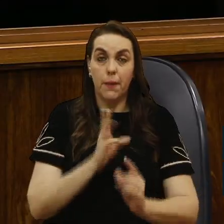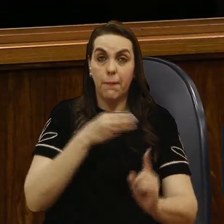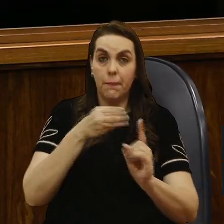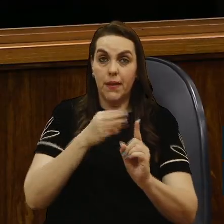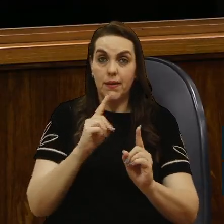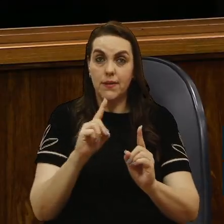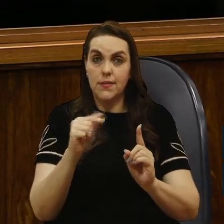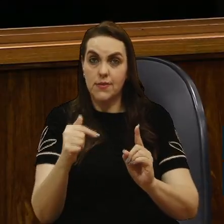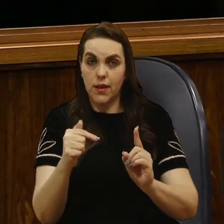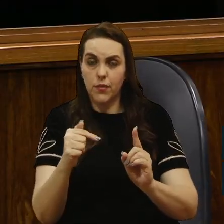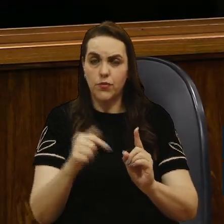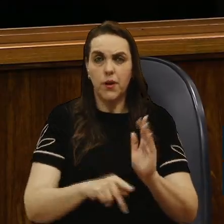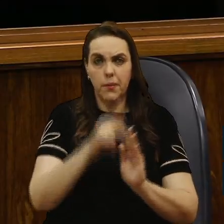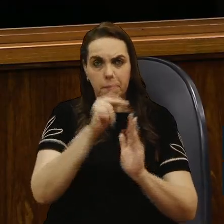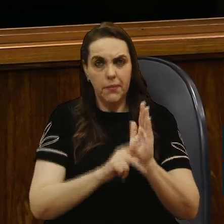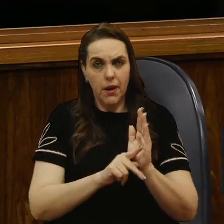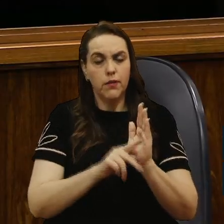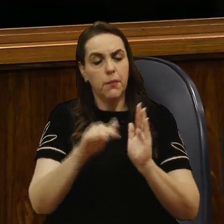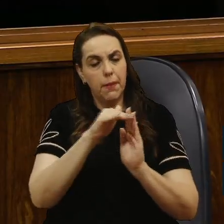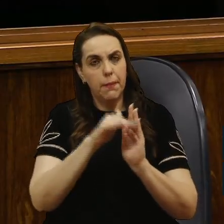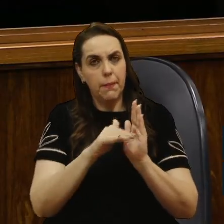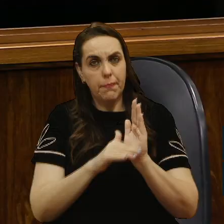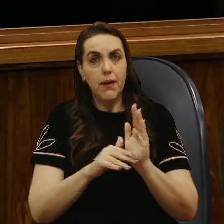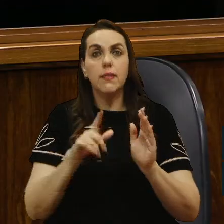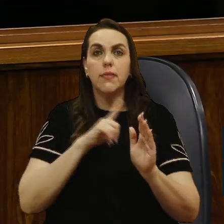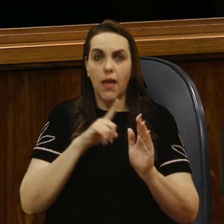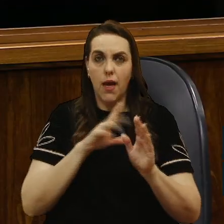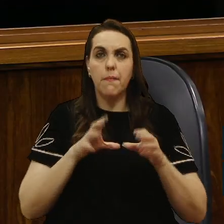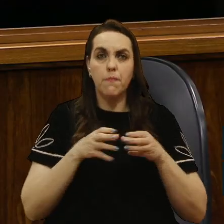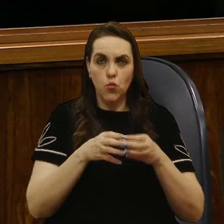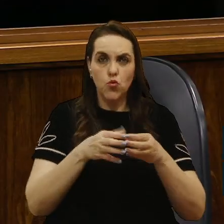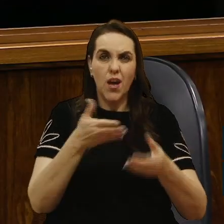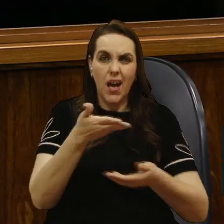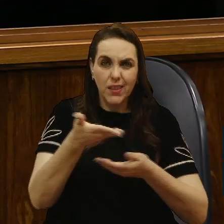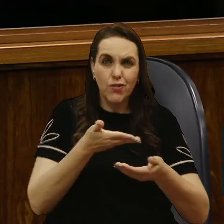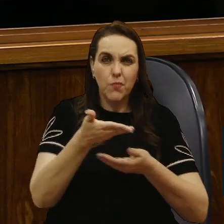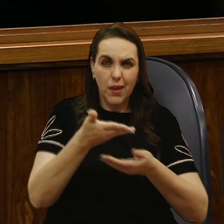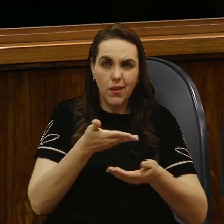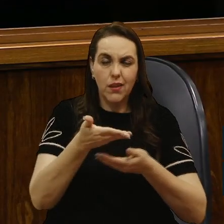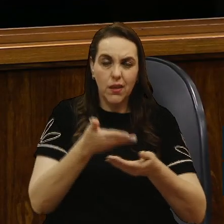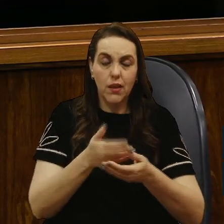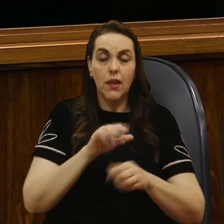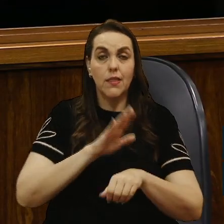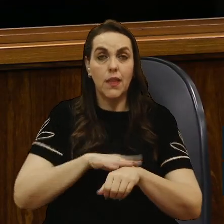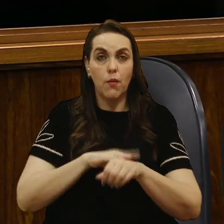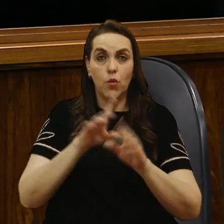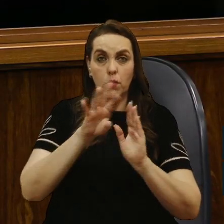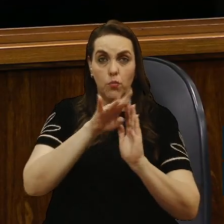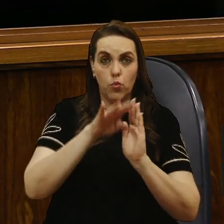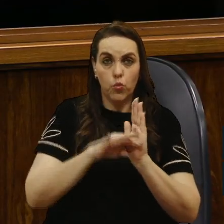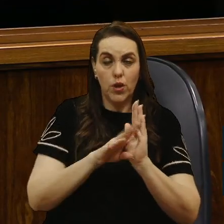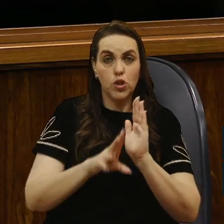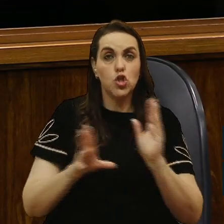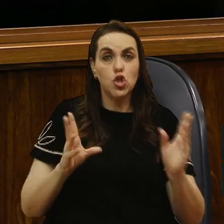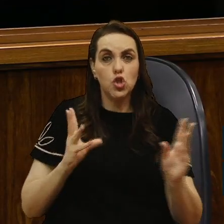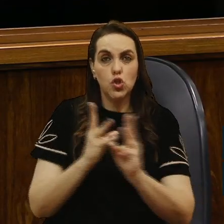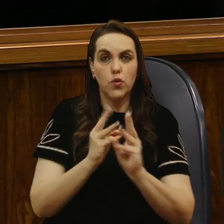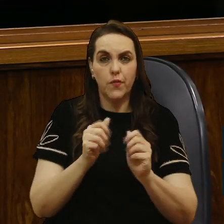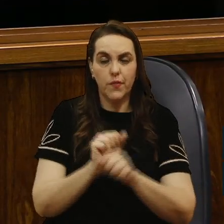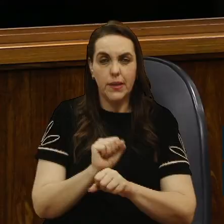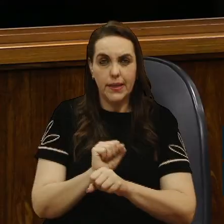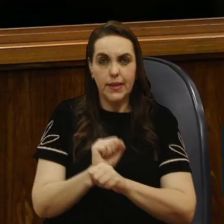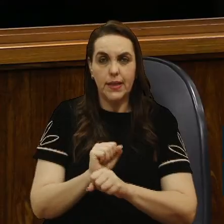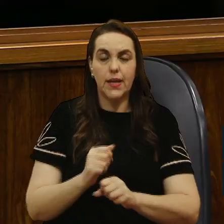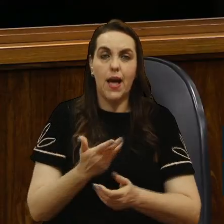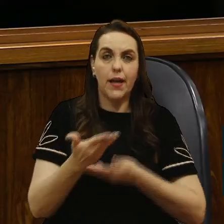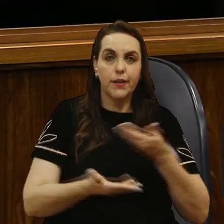plano estabelece a realização de multirões para a redução do tempo de espera por consultas, exames e cirurgias,